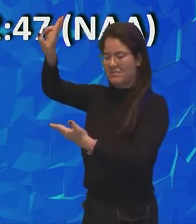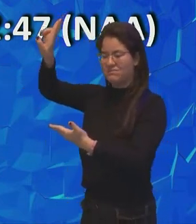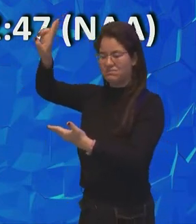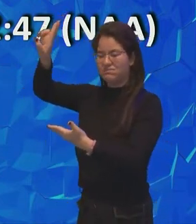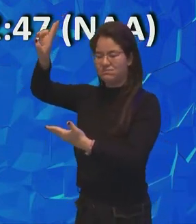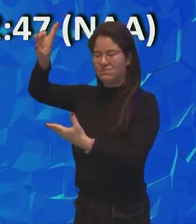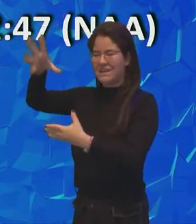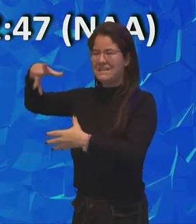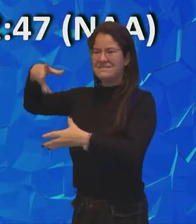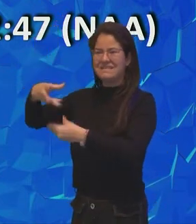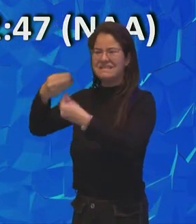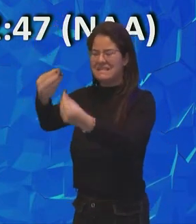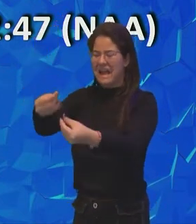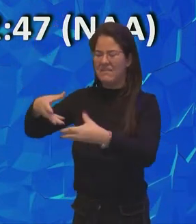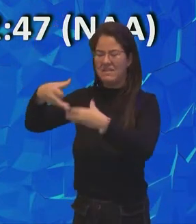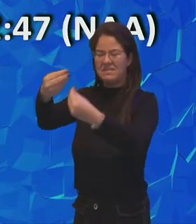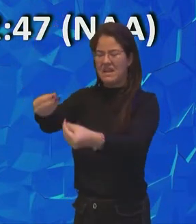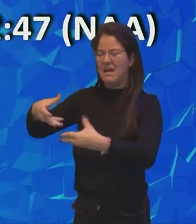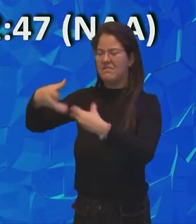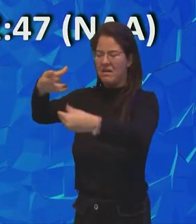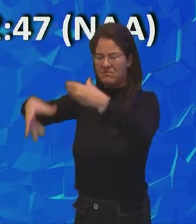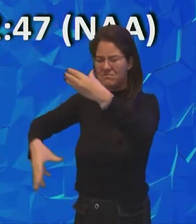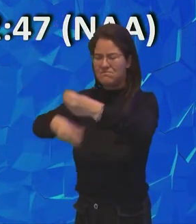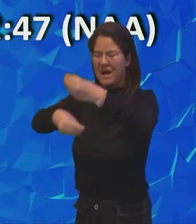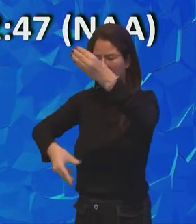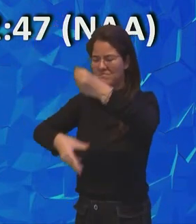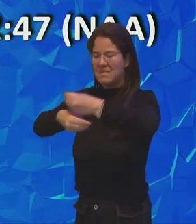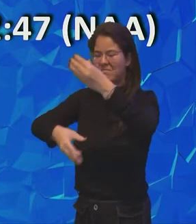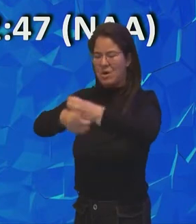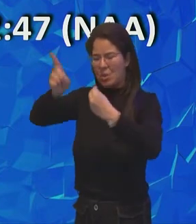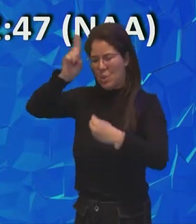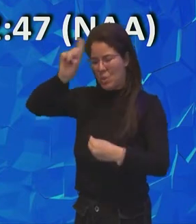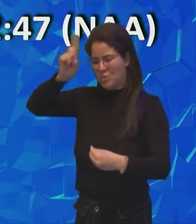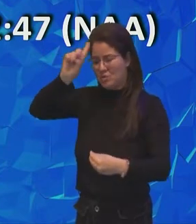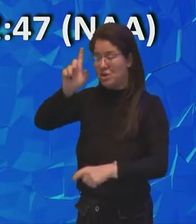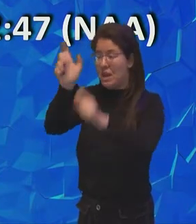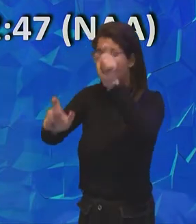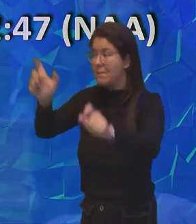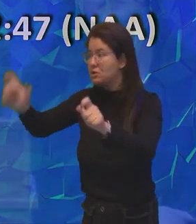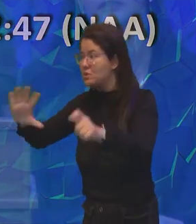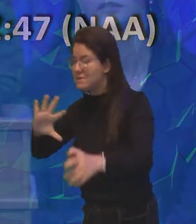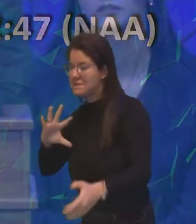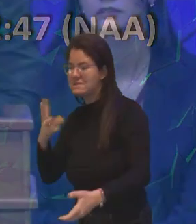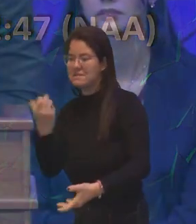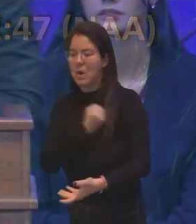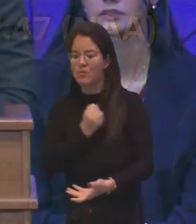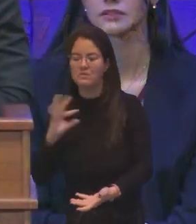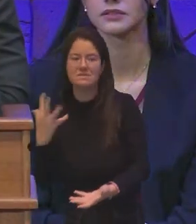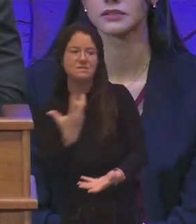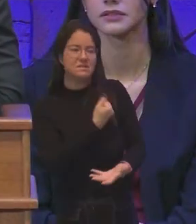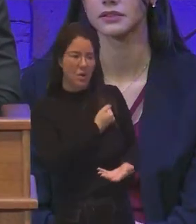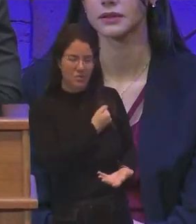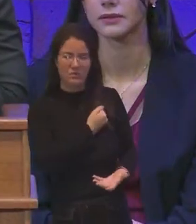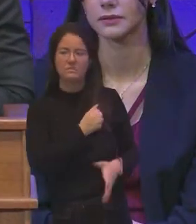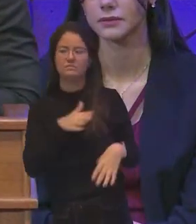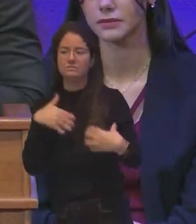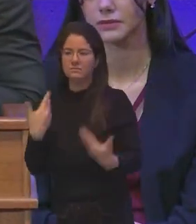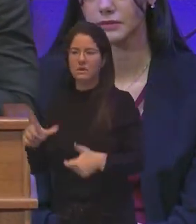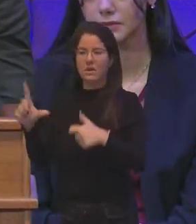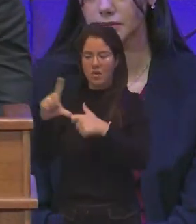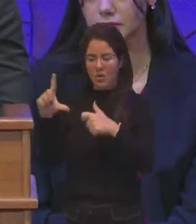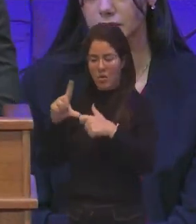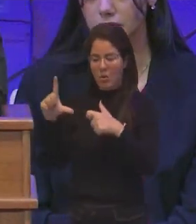acrescentava dia a dia os que iam sendo salvos. Então Lucas, ele diz, olha, verso